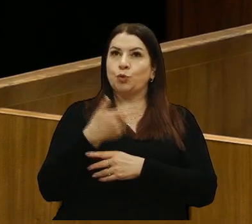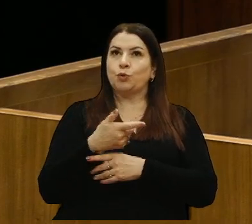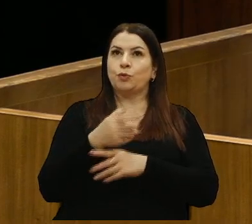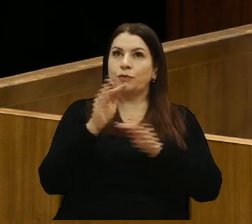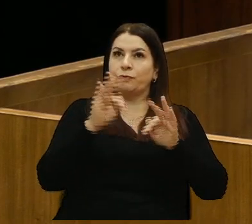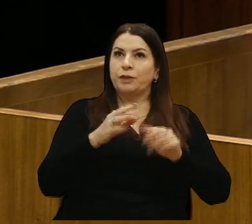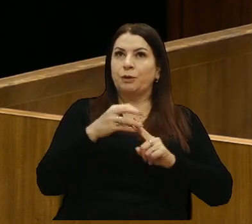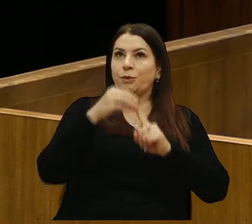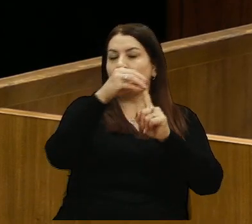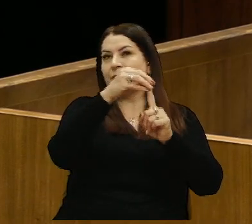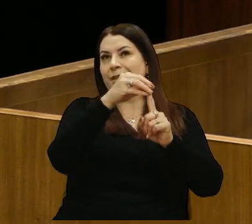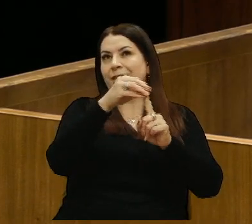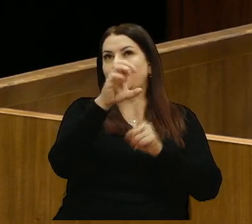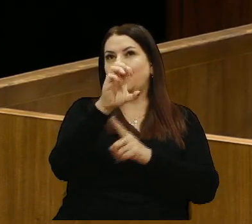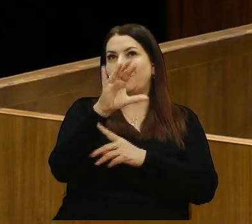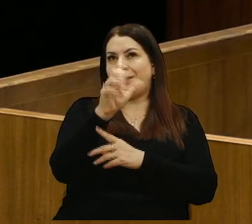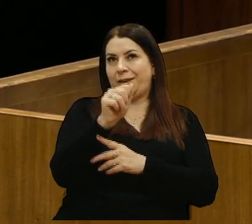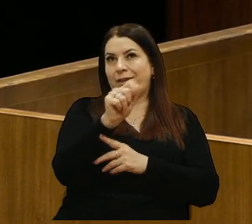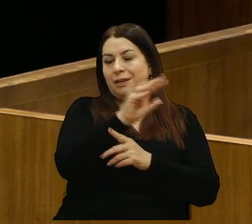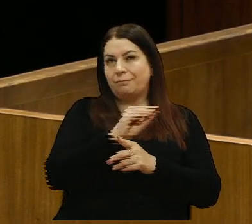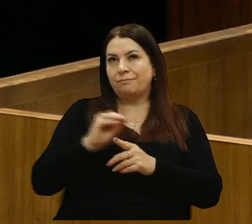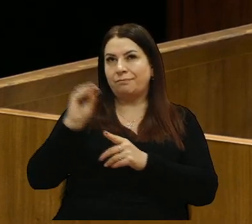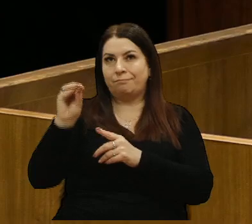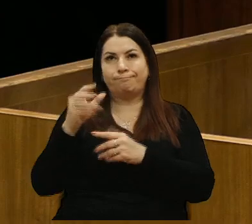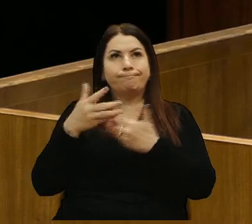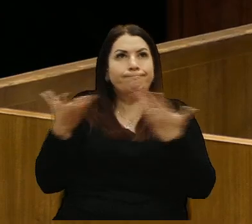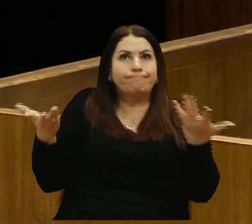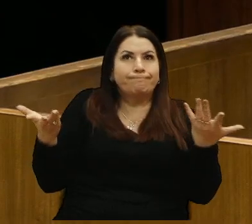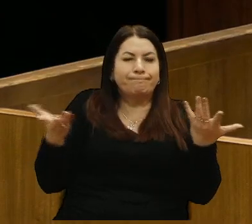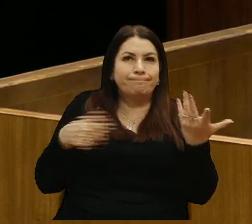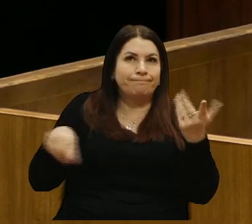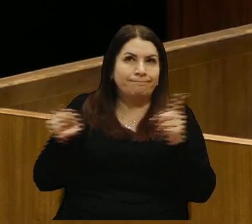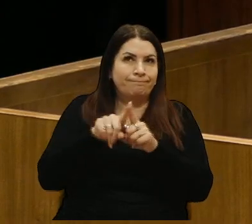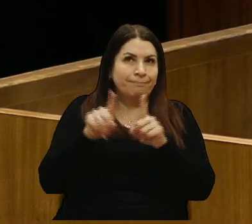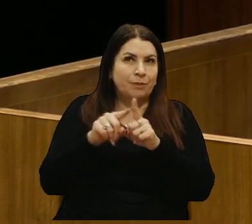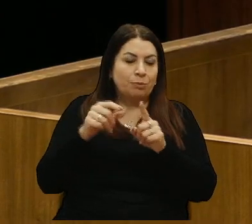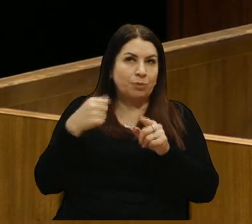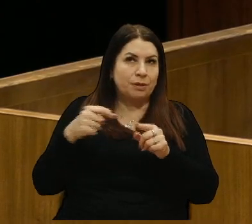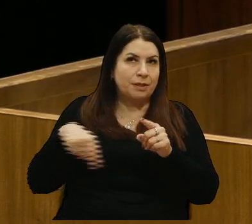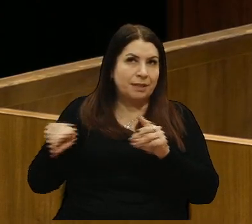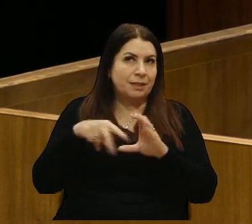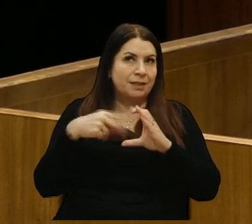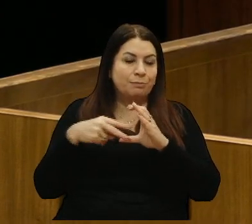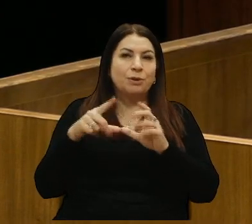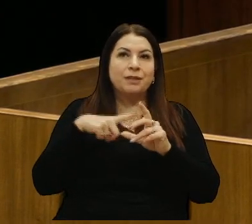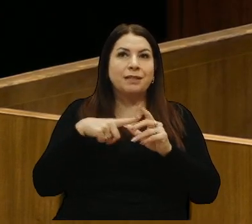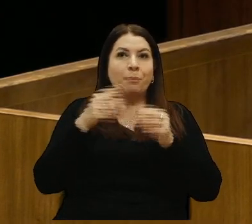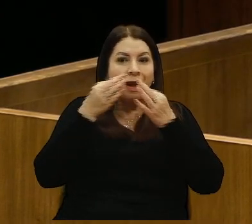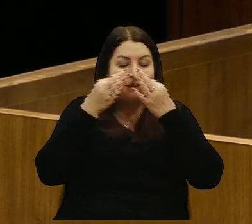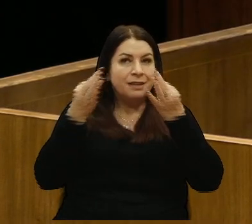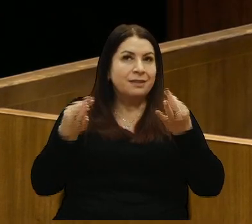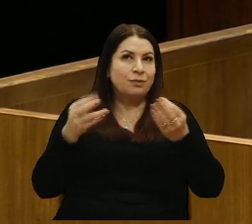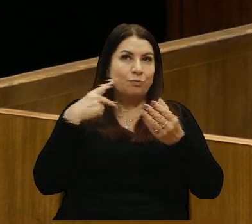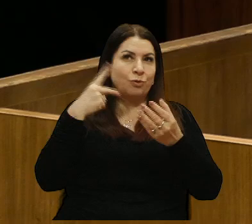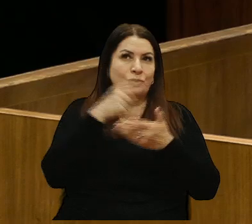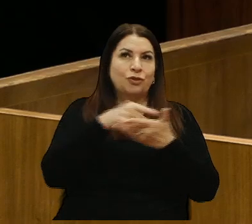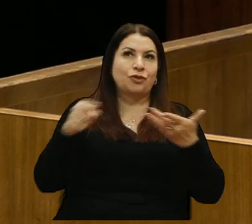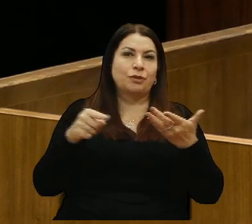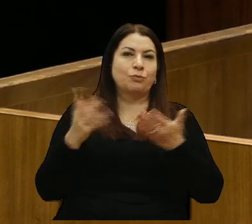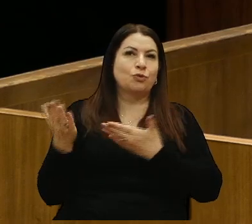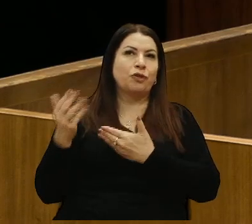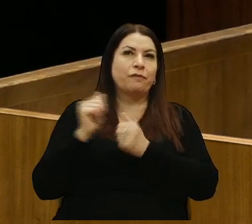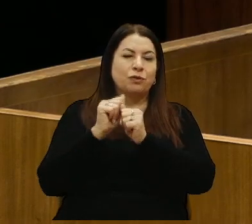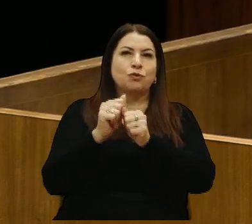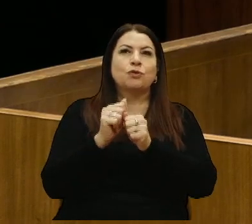ser prioridade absoluta no ECA e acabam caindo num limbo. A gente precisa que a Casa Legislativa dê uma atenção das políticas públicas para os jovens